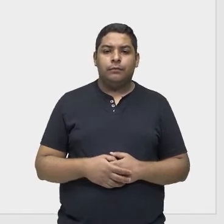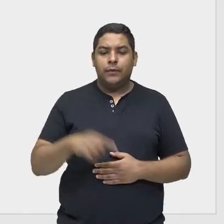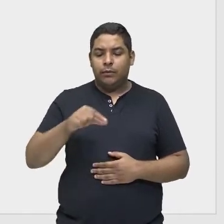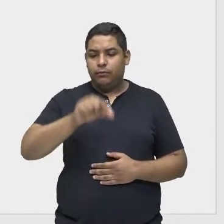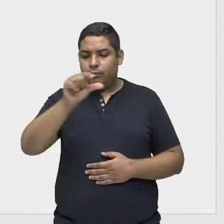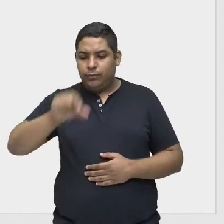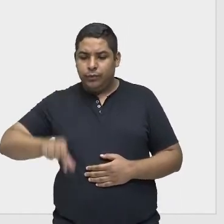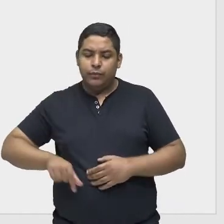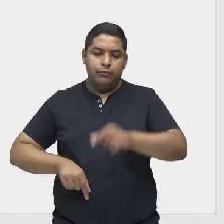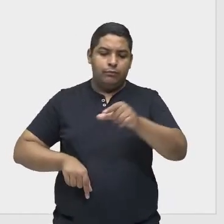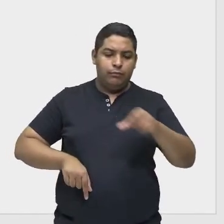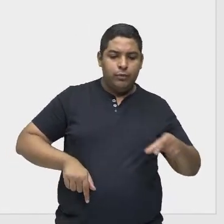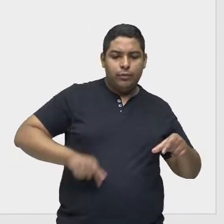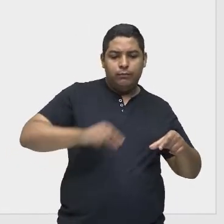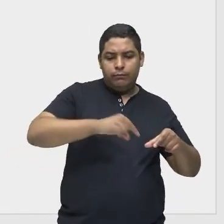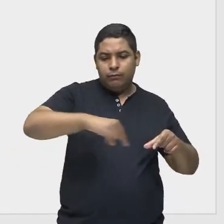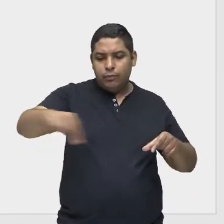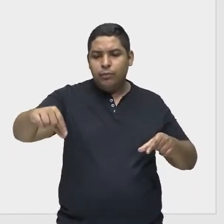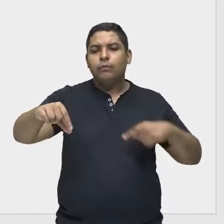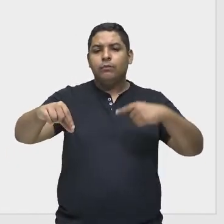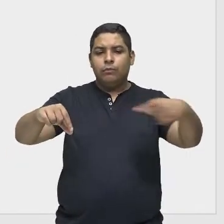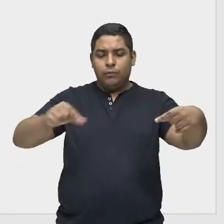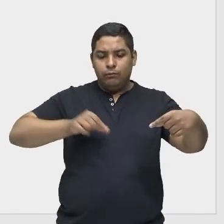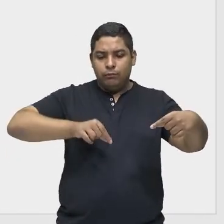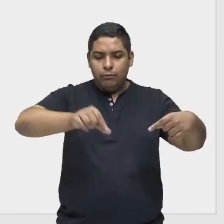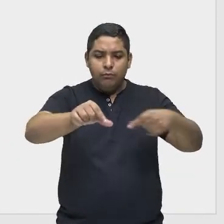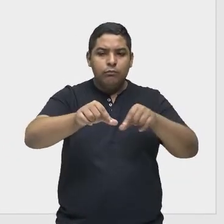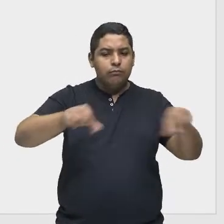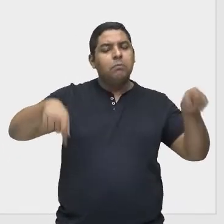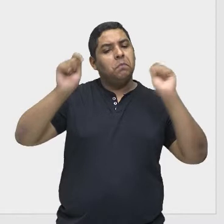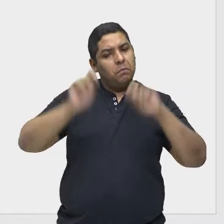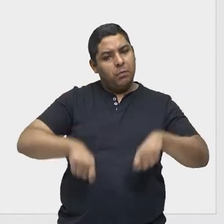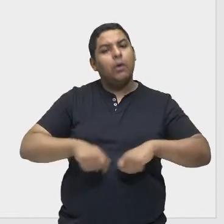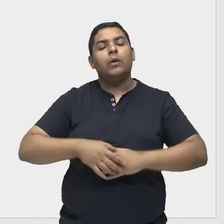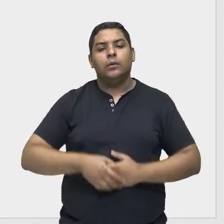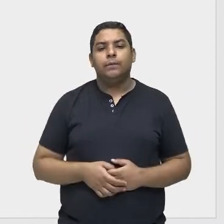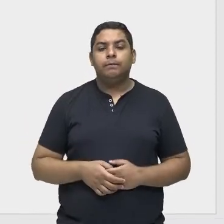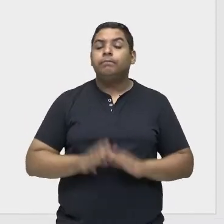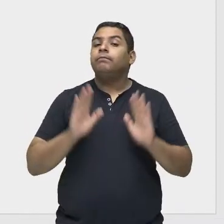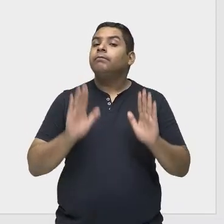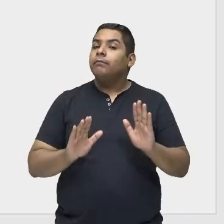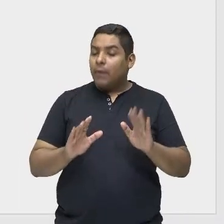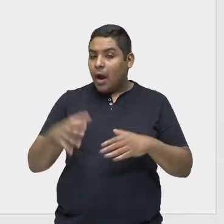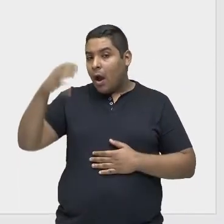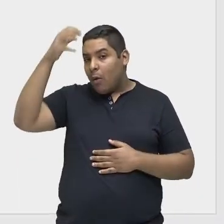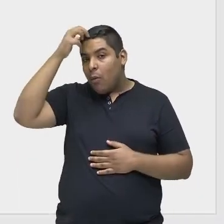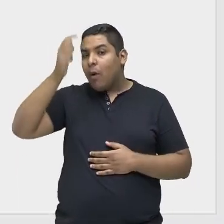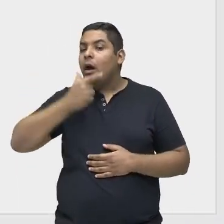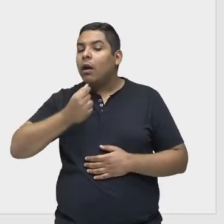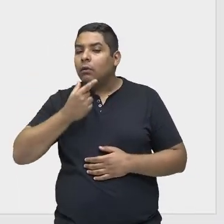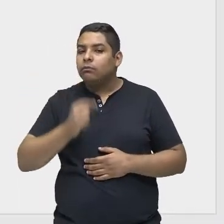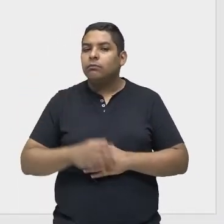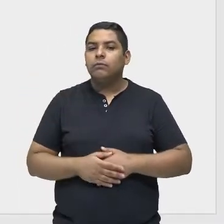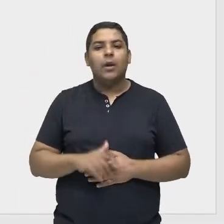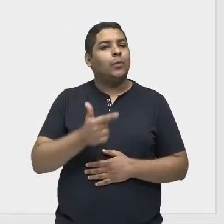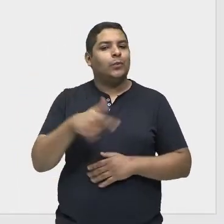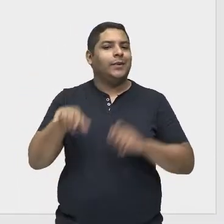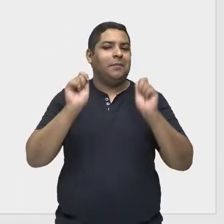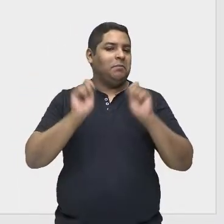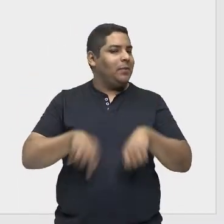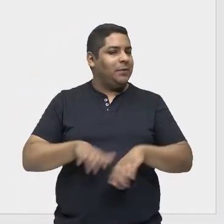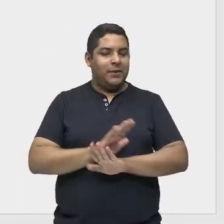Bom, e aí nós temos aqui as peças, a rainha e o rei. Então a rainha é a peça mais